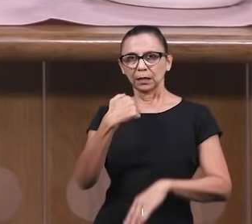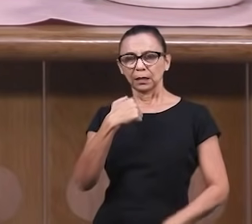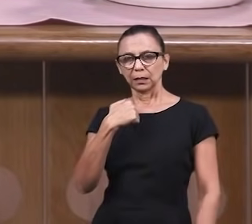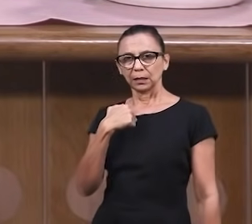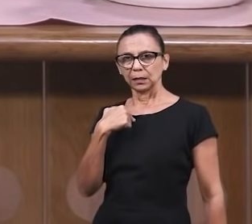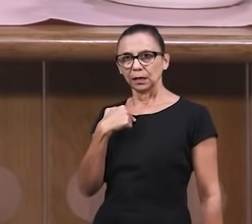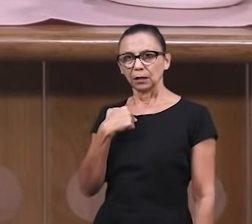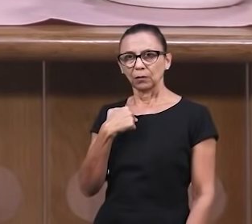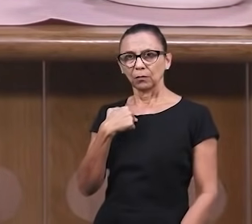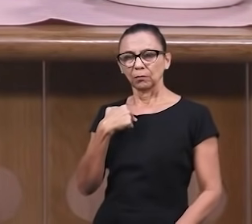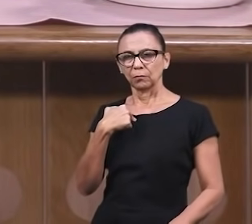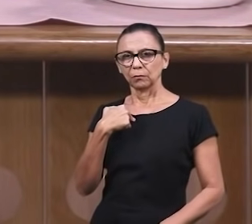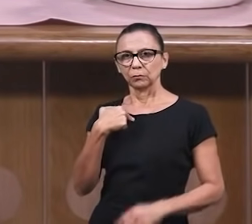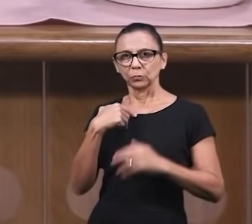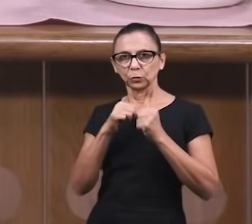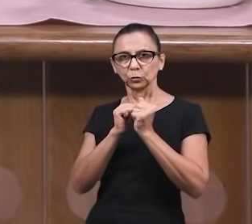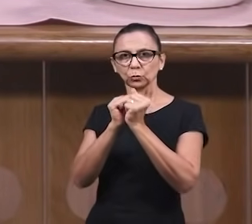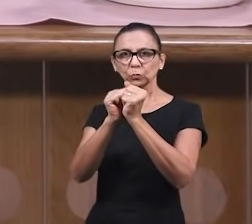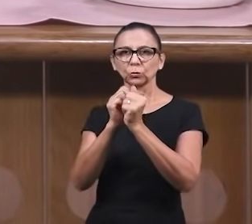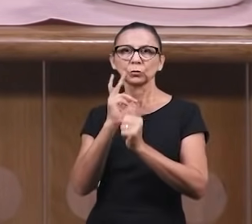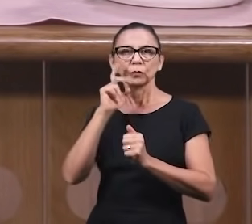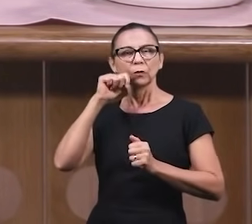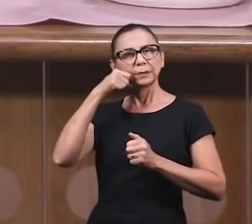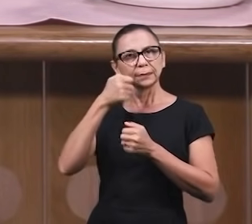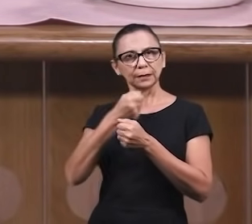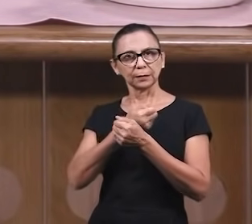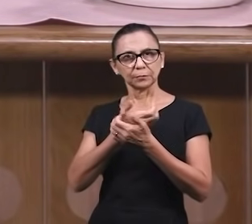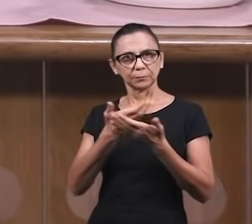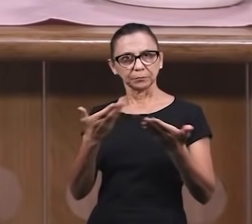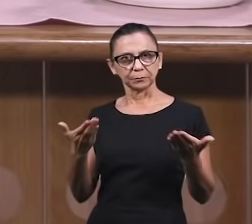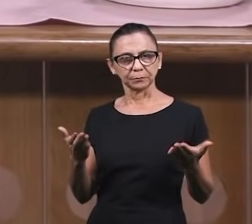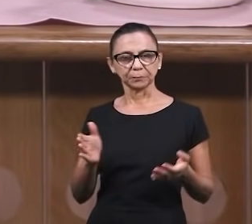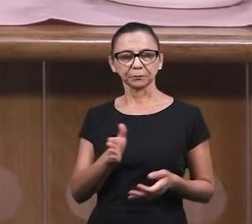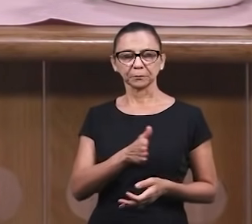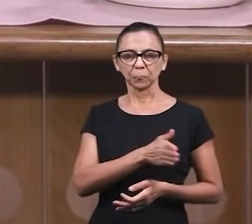O livro de Apocalipse é o último livro da Bíblia,